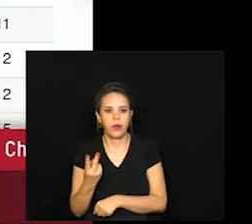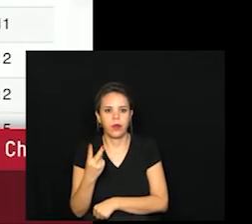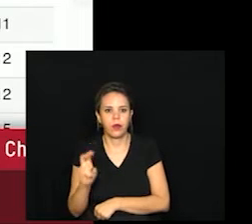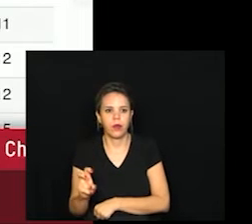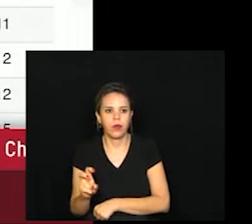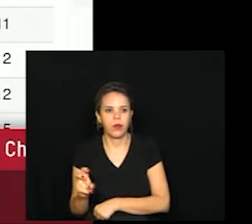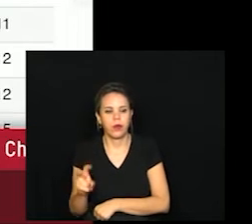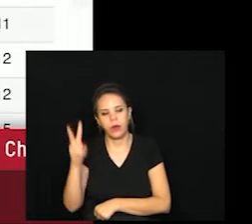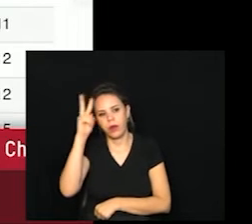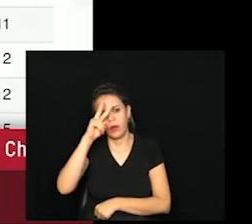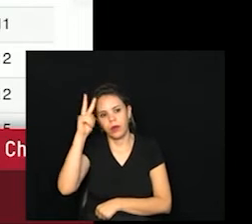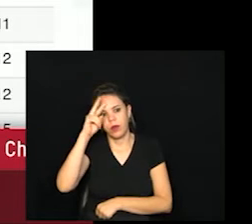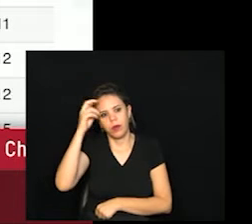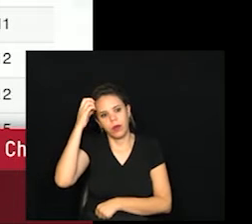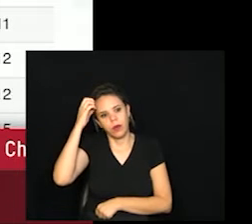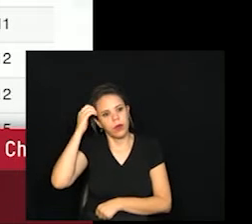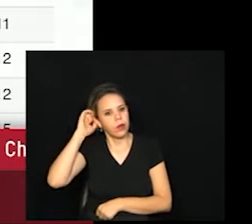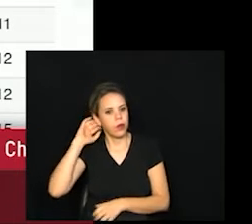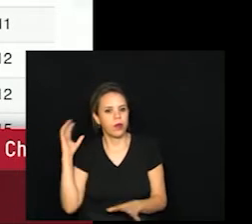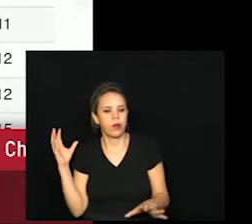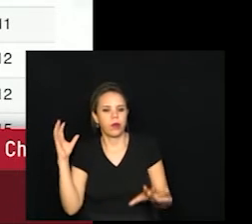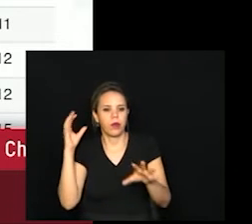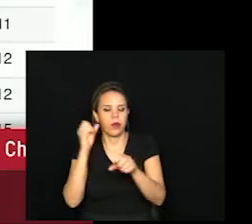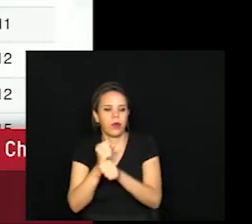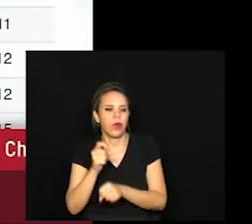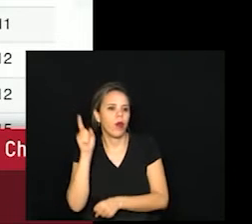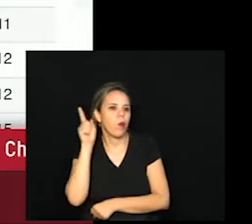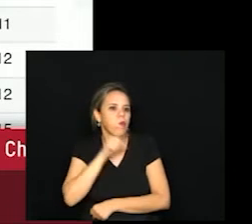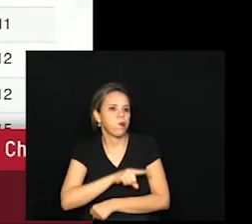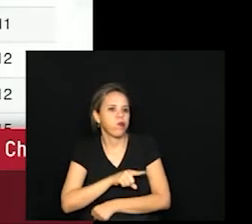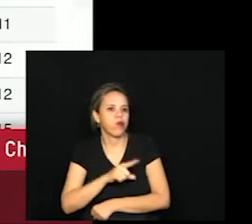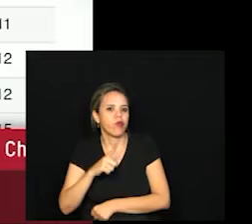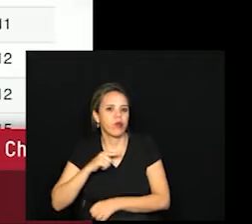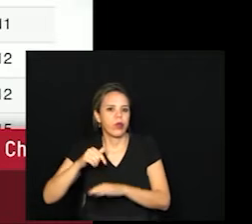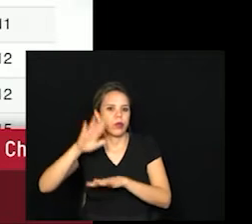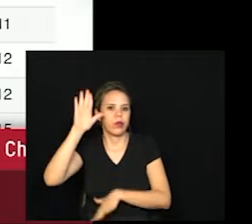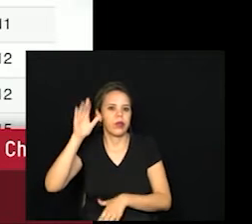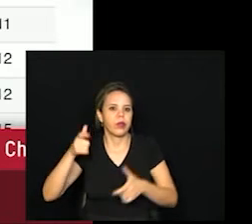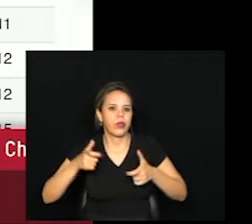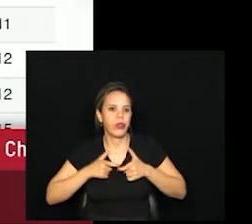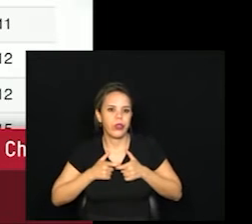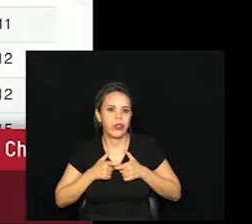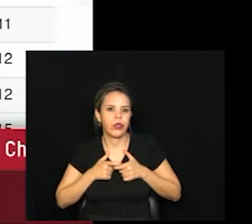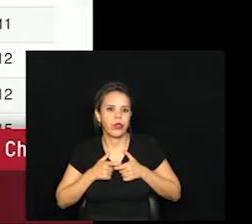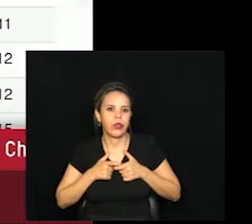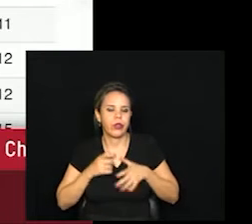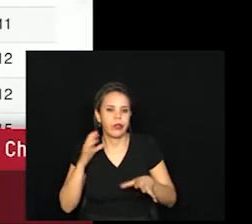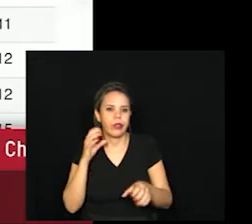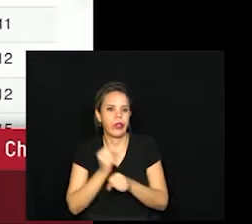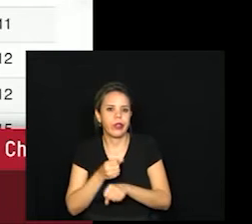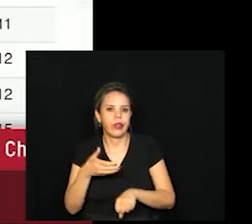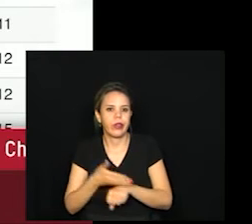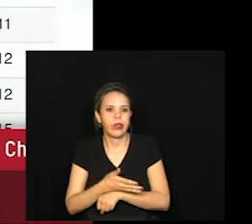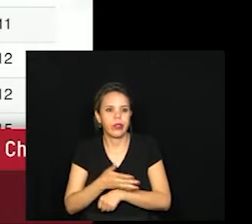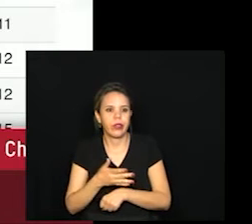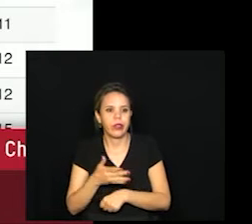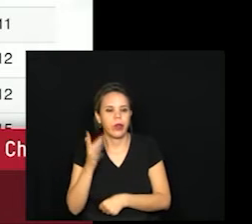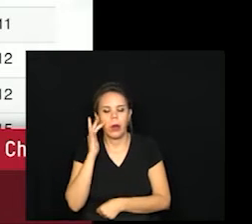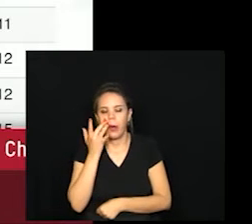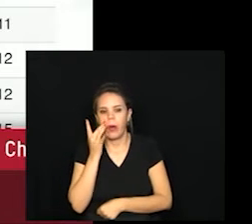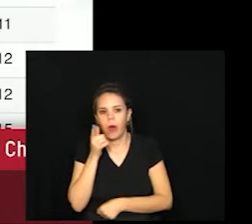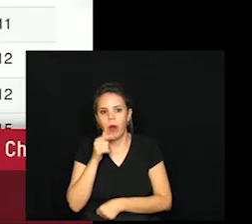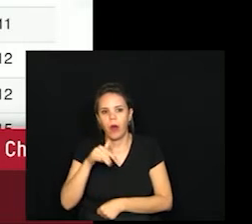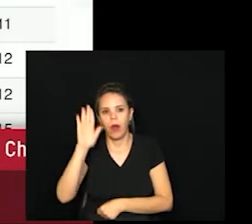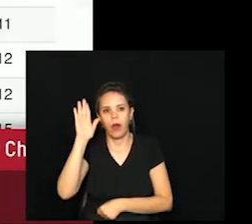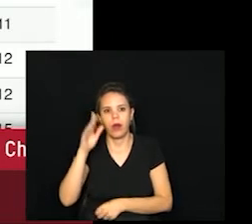25. Lembrando que no total os Estados Unidos têm mais medalhas, mas o que conta são as medalhas de